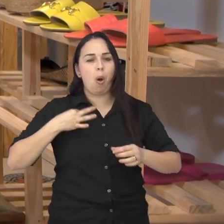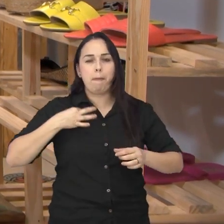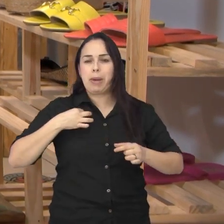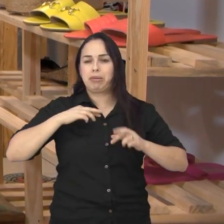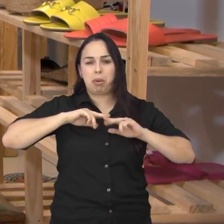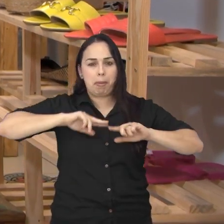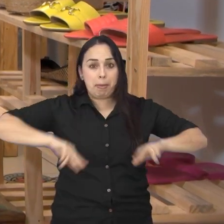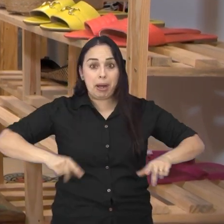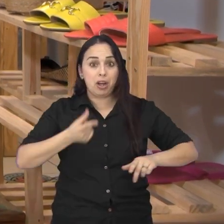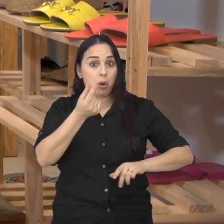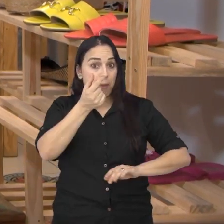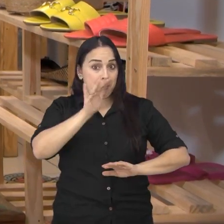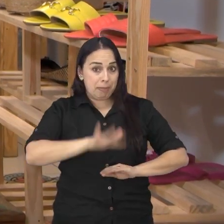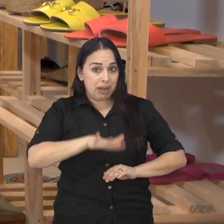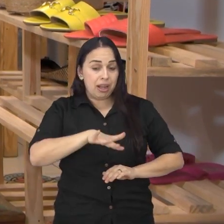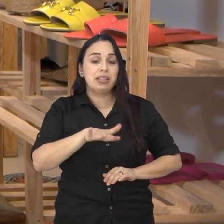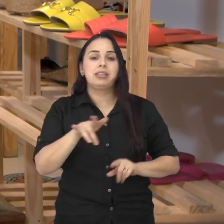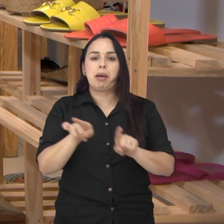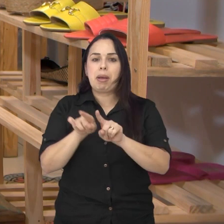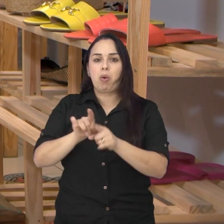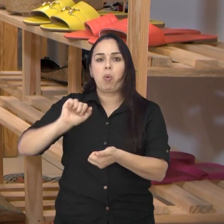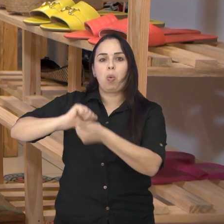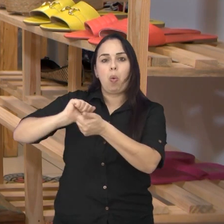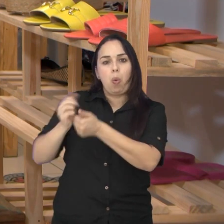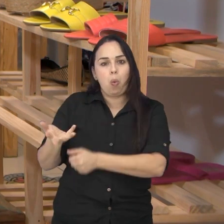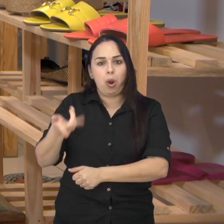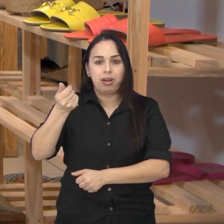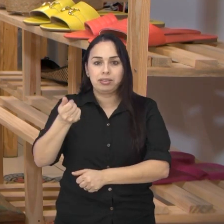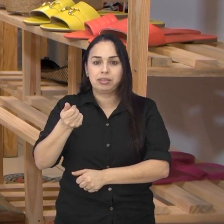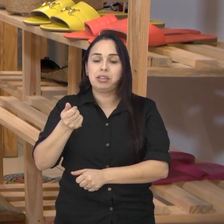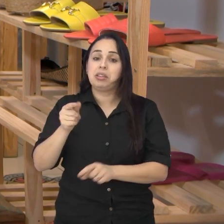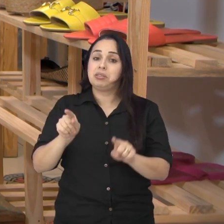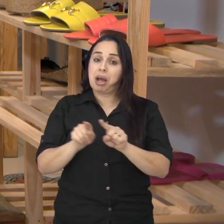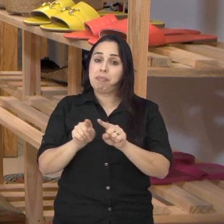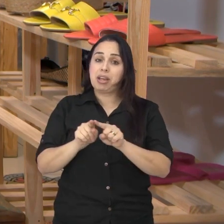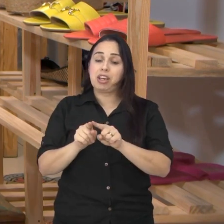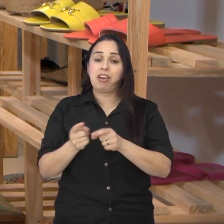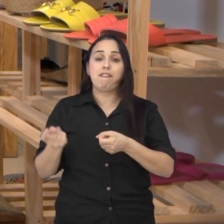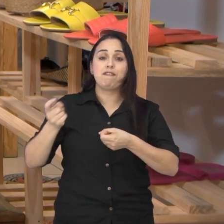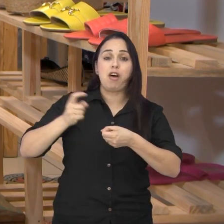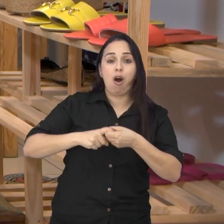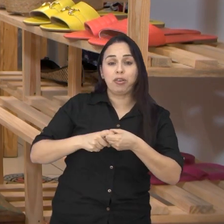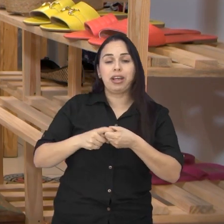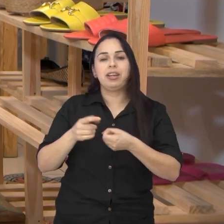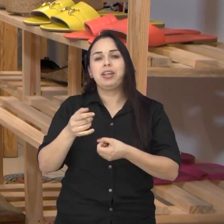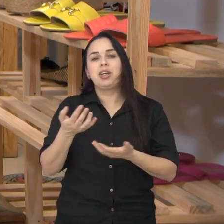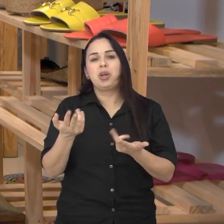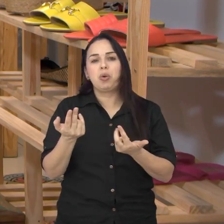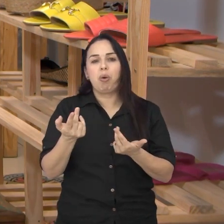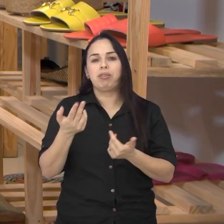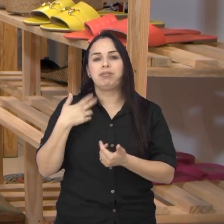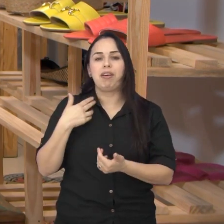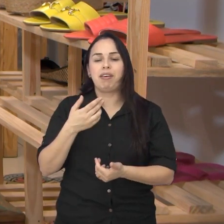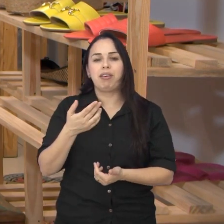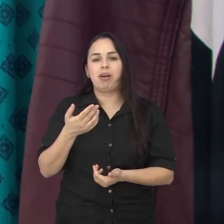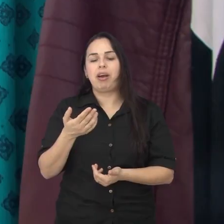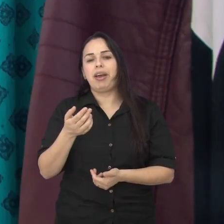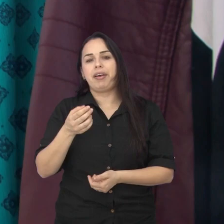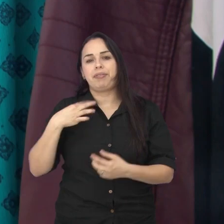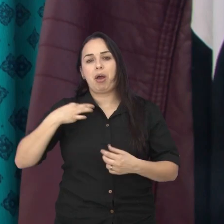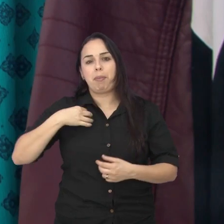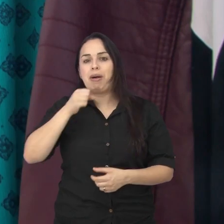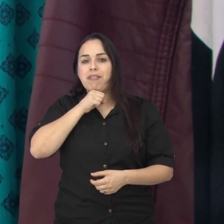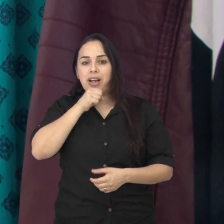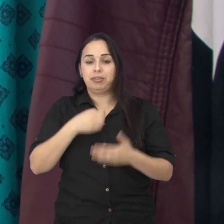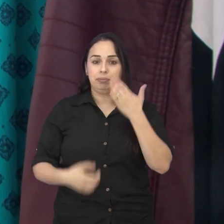peças diversas, com bom preço e qualidade, também tem aquelas que voltam a ser tendência, como as peças vintage.